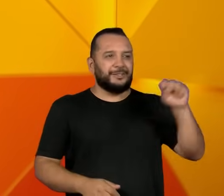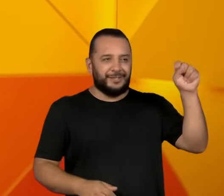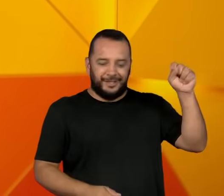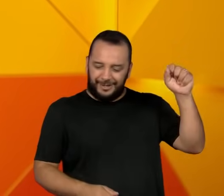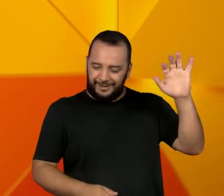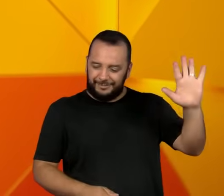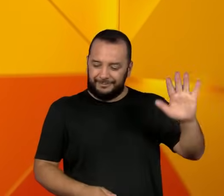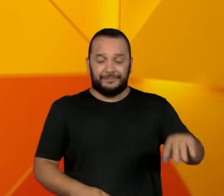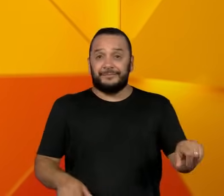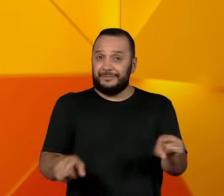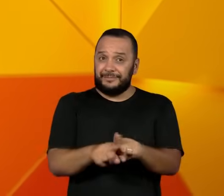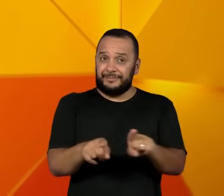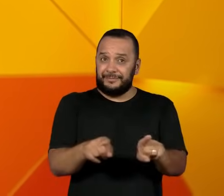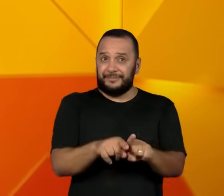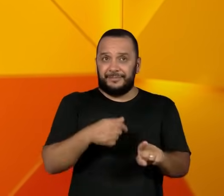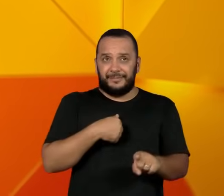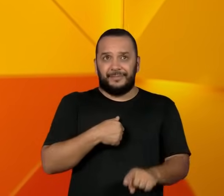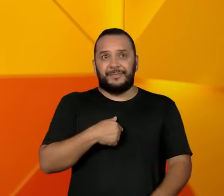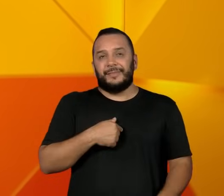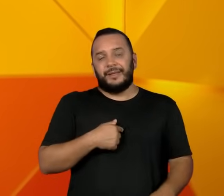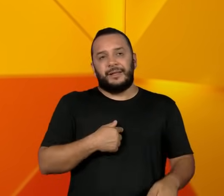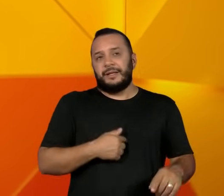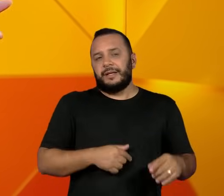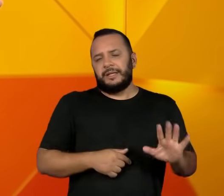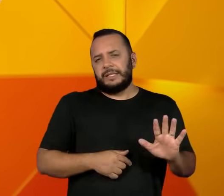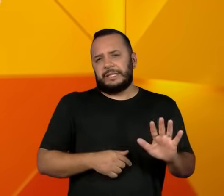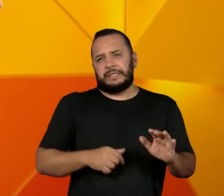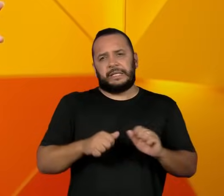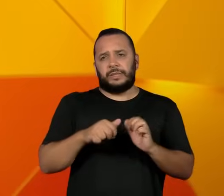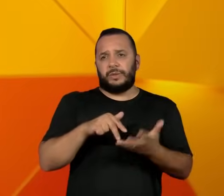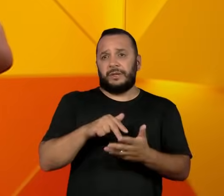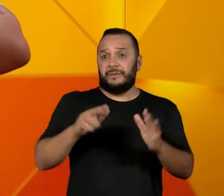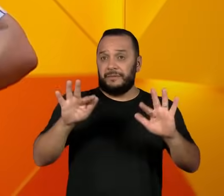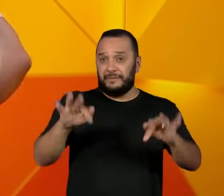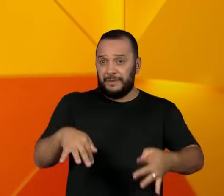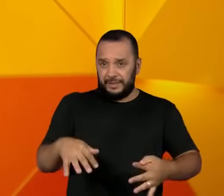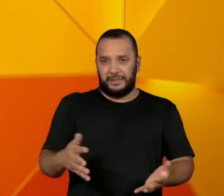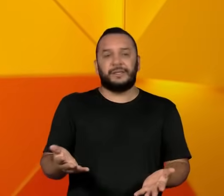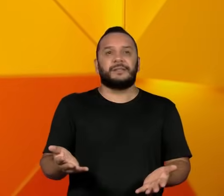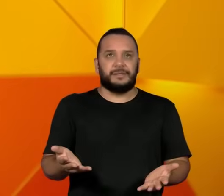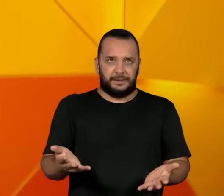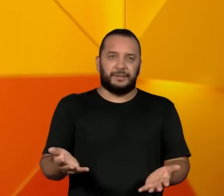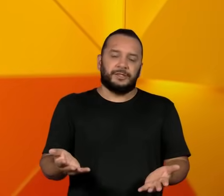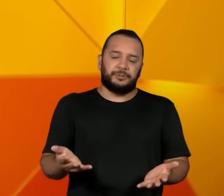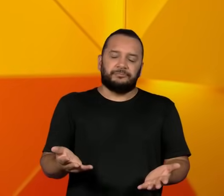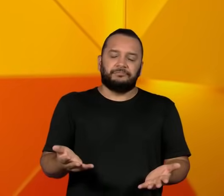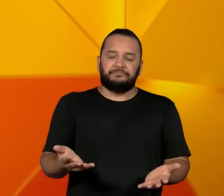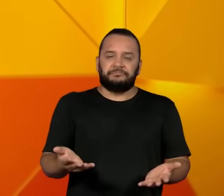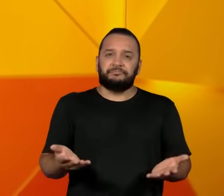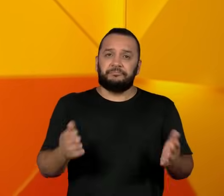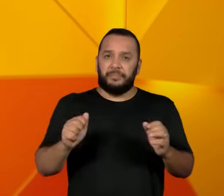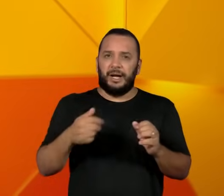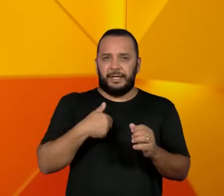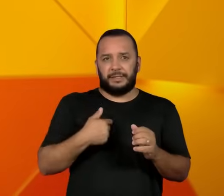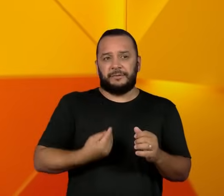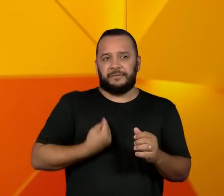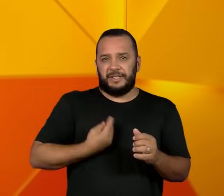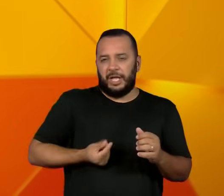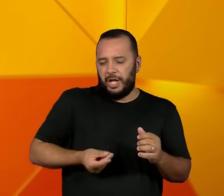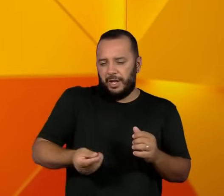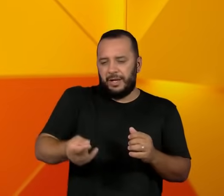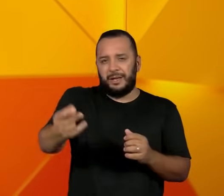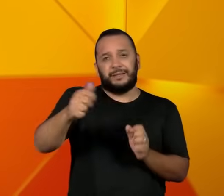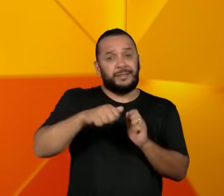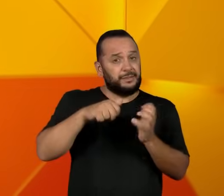Estação Livre vai ficando por aqui hoje, porque depois que Sidney desejou vida longa, é lógico que ele terá, tá? E você já sabe que